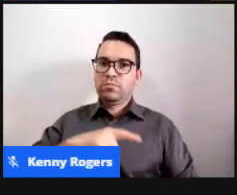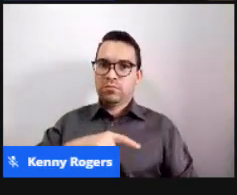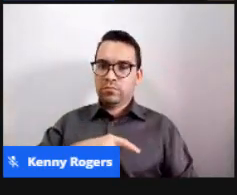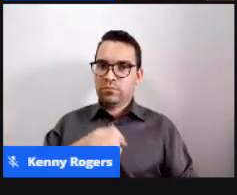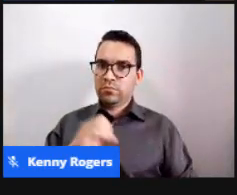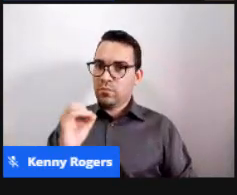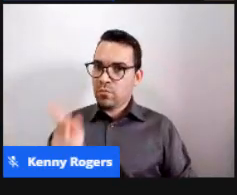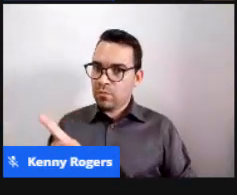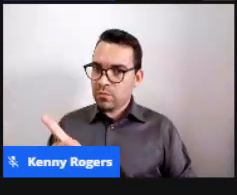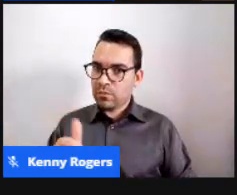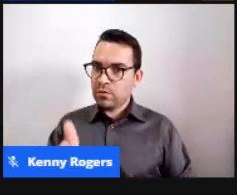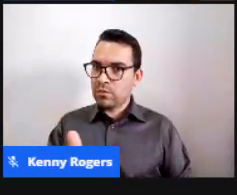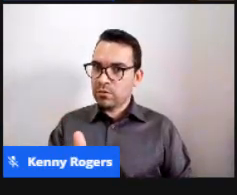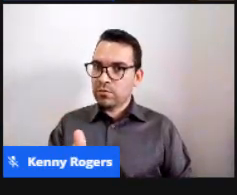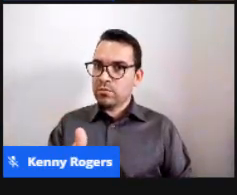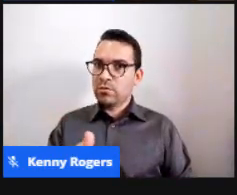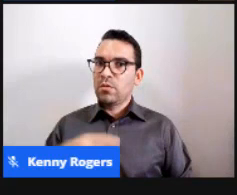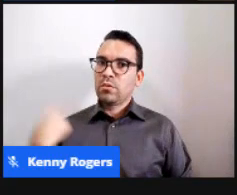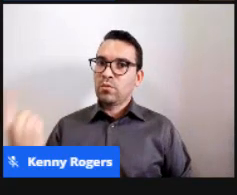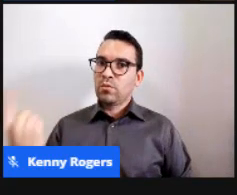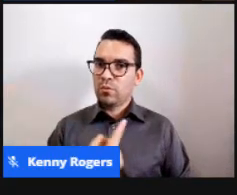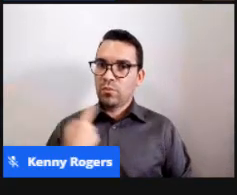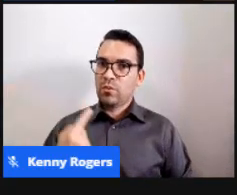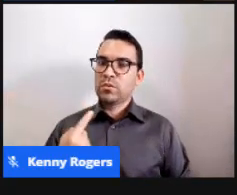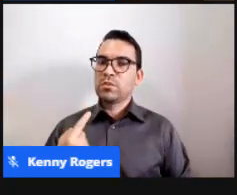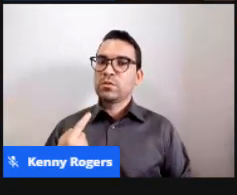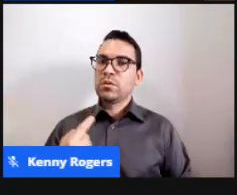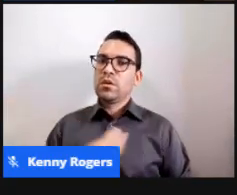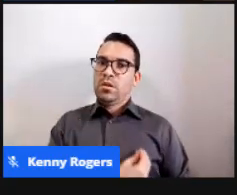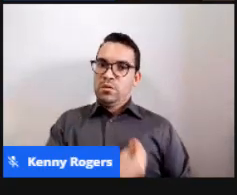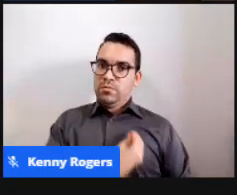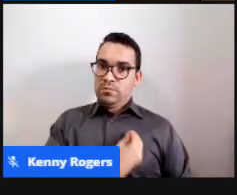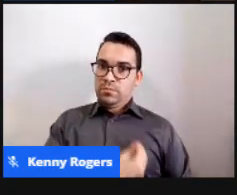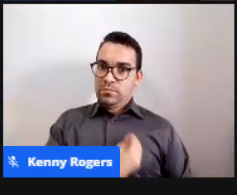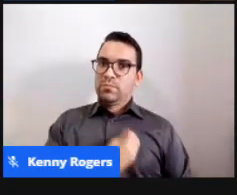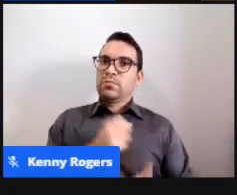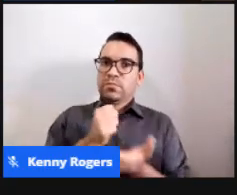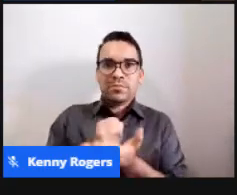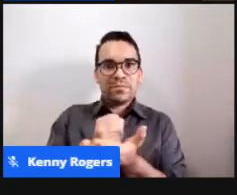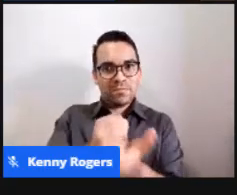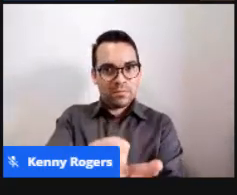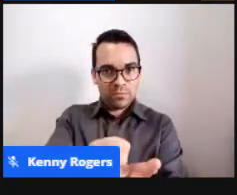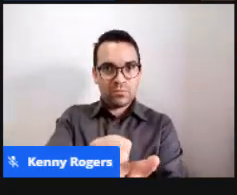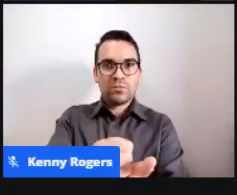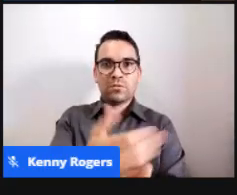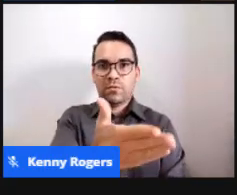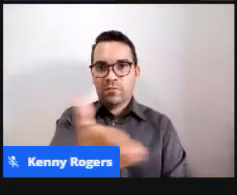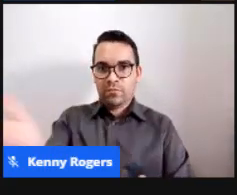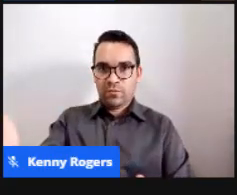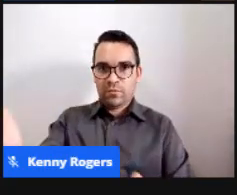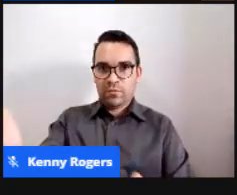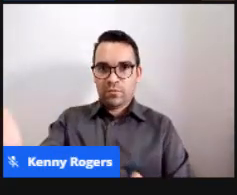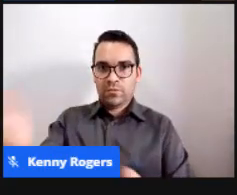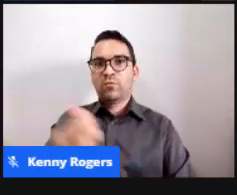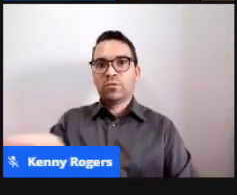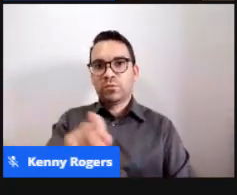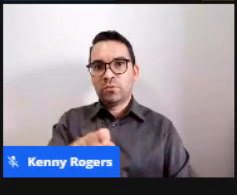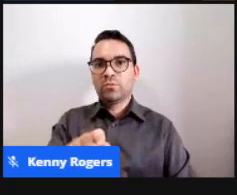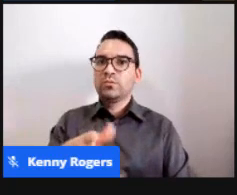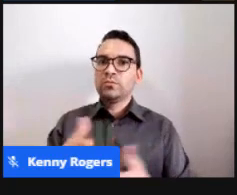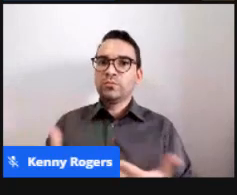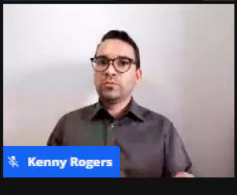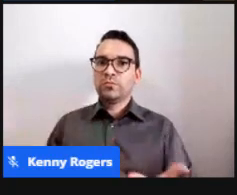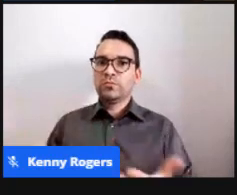lembra, estamos aqui para ajudar vocês. Para que a gente consiga pensar lá naquela criança, naquele aluno, naquele